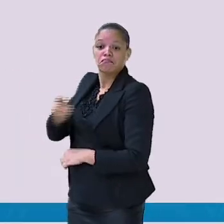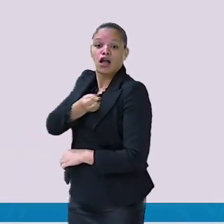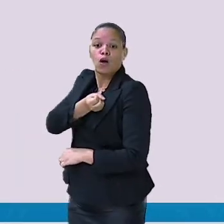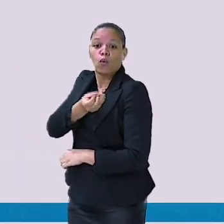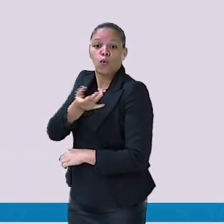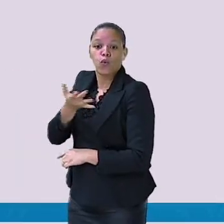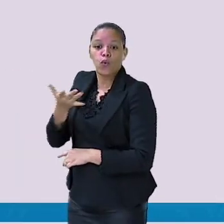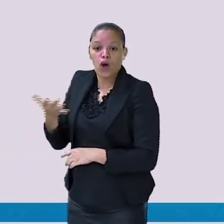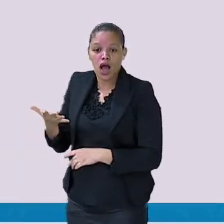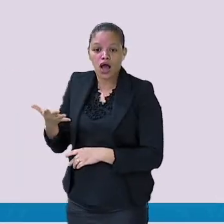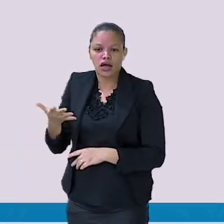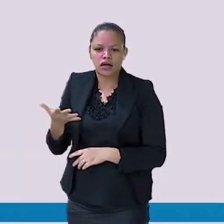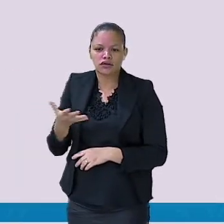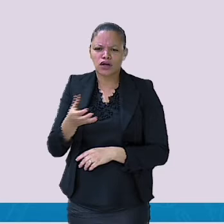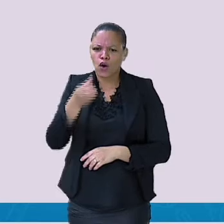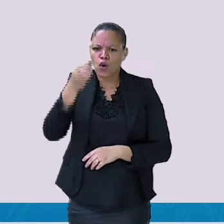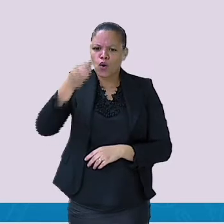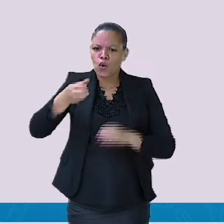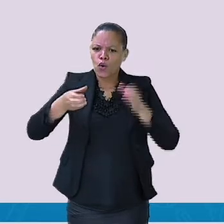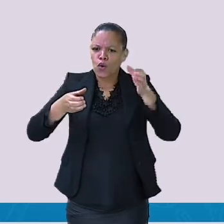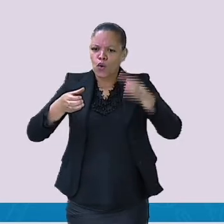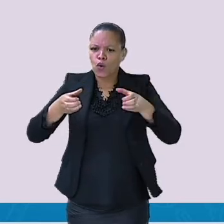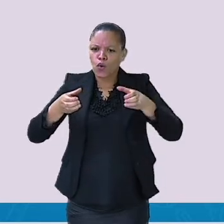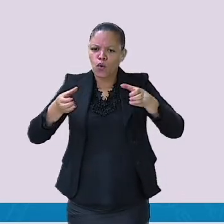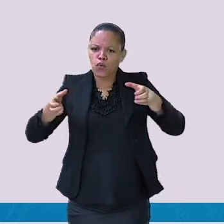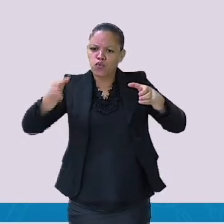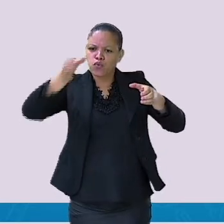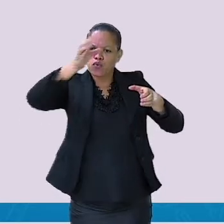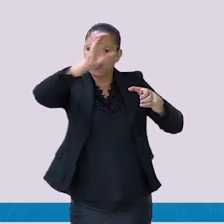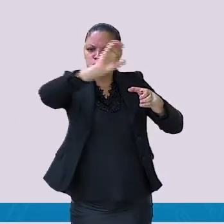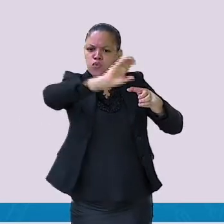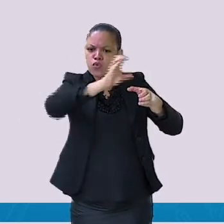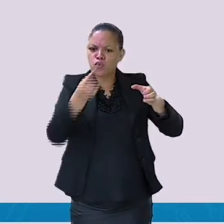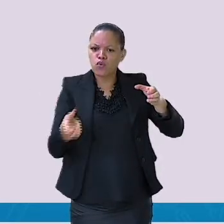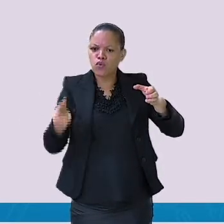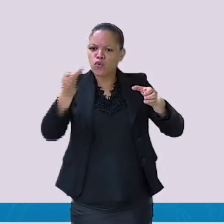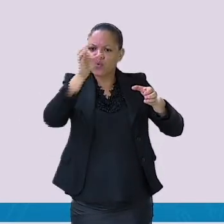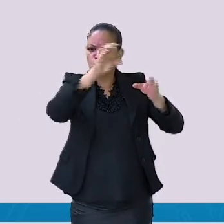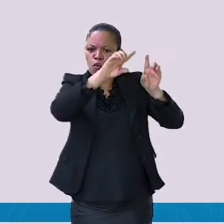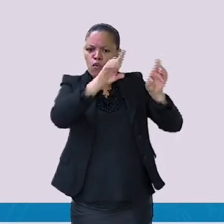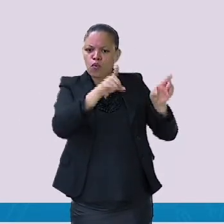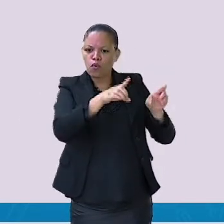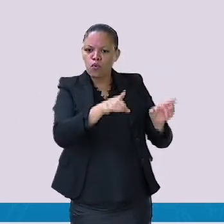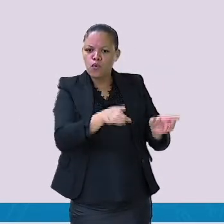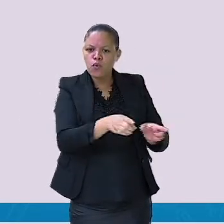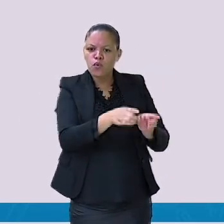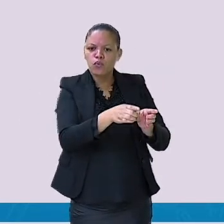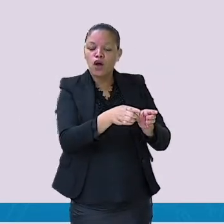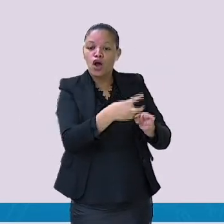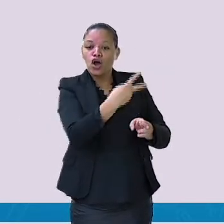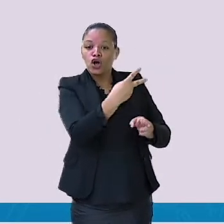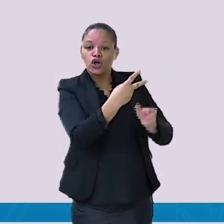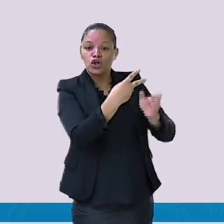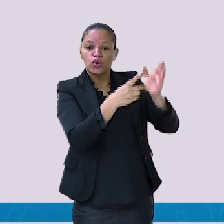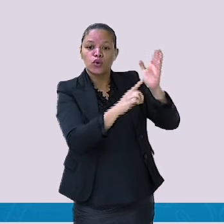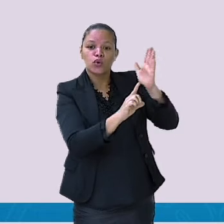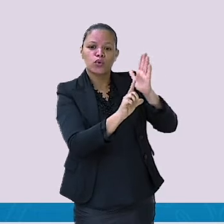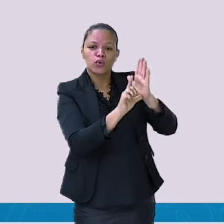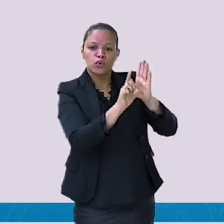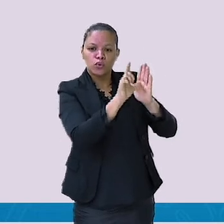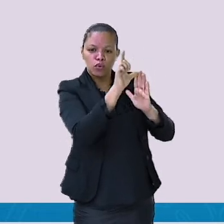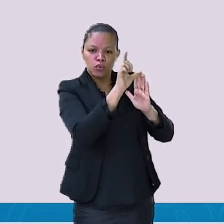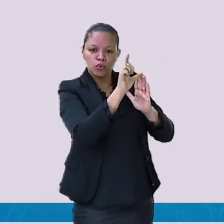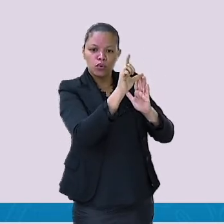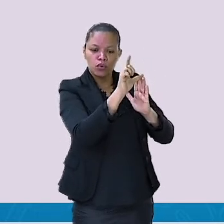copos que Helena usou para encher uma jarra com capacidade de 2 litros. Então, estamos falando aqui agora de